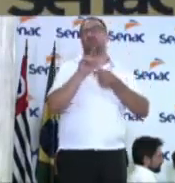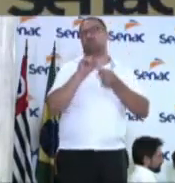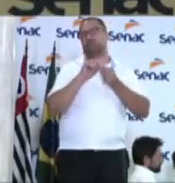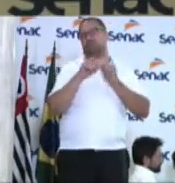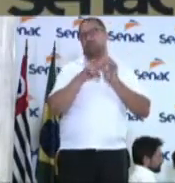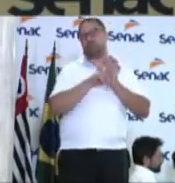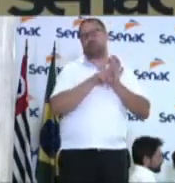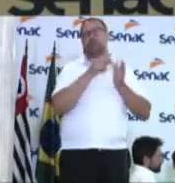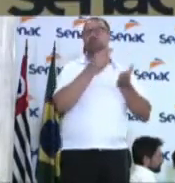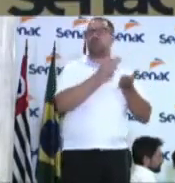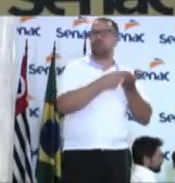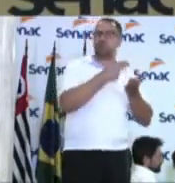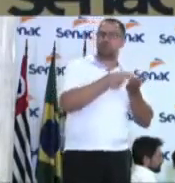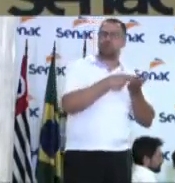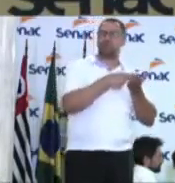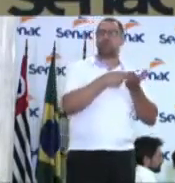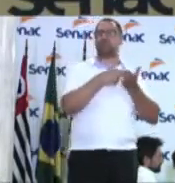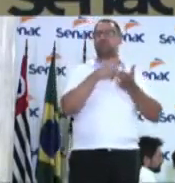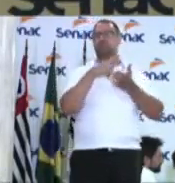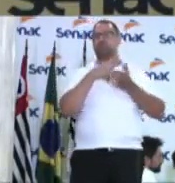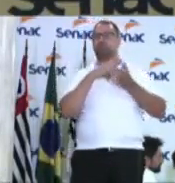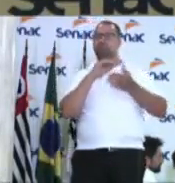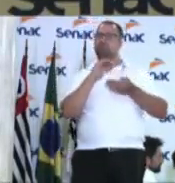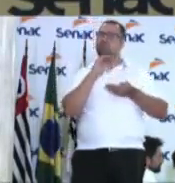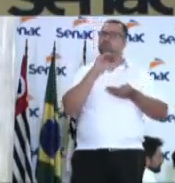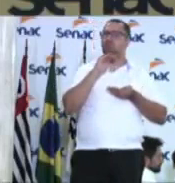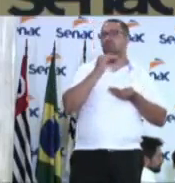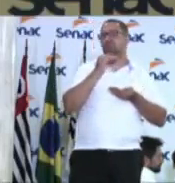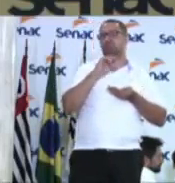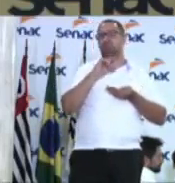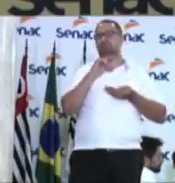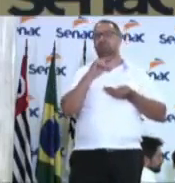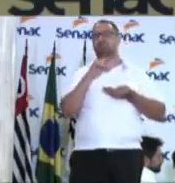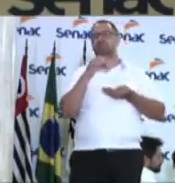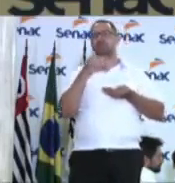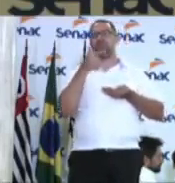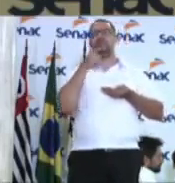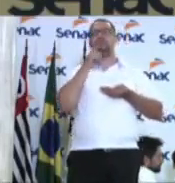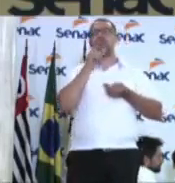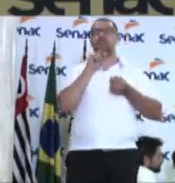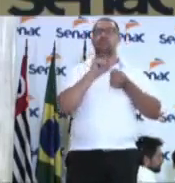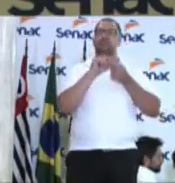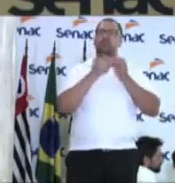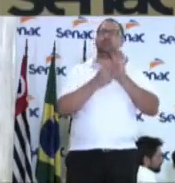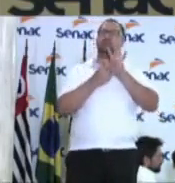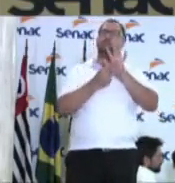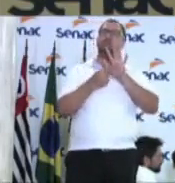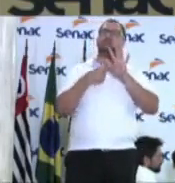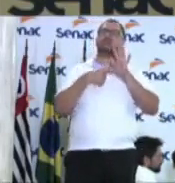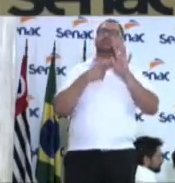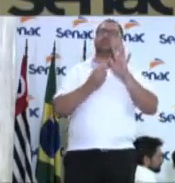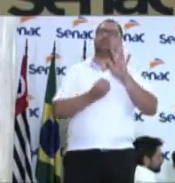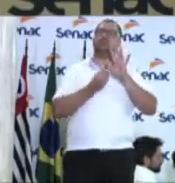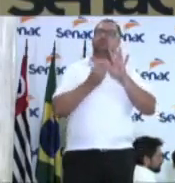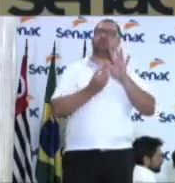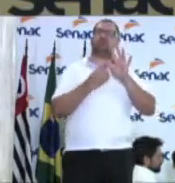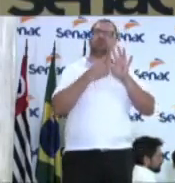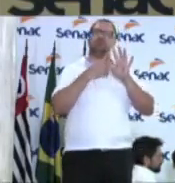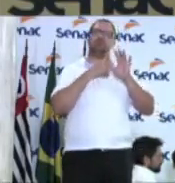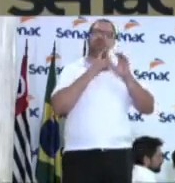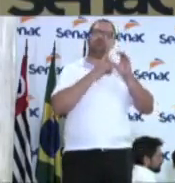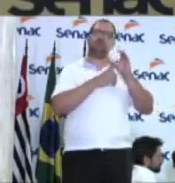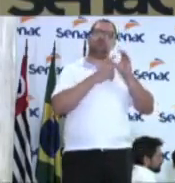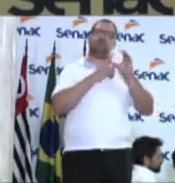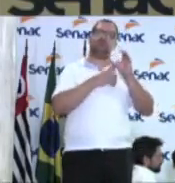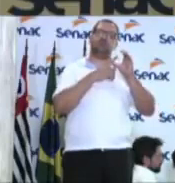fez, que já tem um peso um pouco maior, o cliente começa a acreditar mais. E quando você consegue passar a barreira e fazer para aquele cliente e aquilo